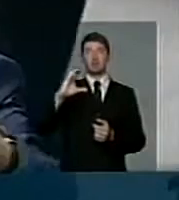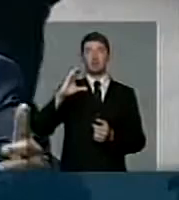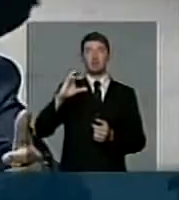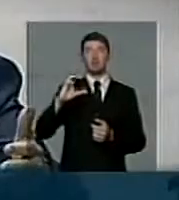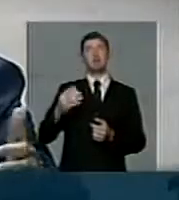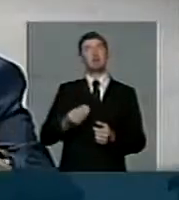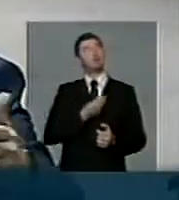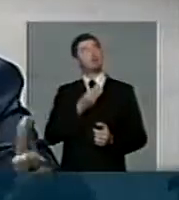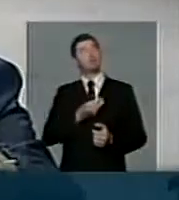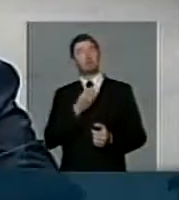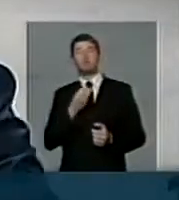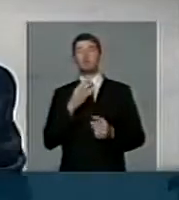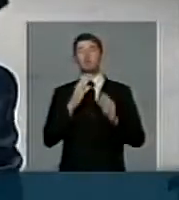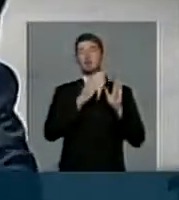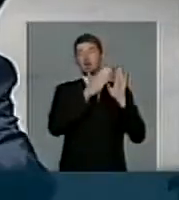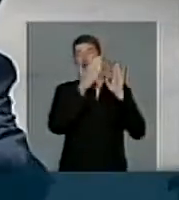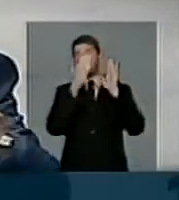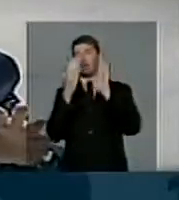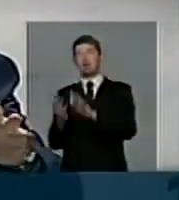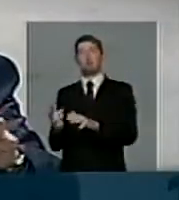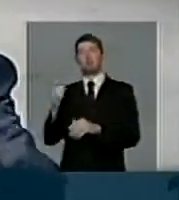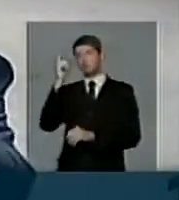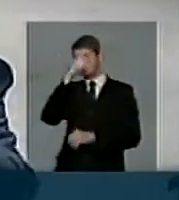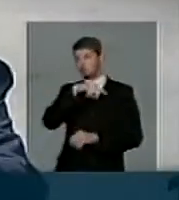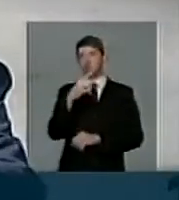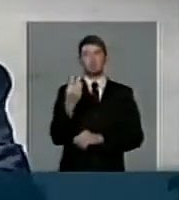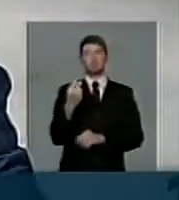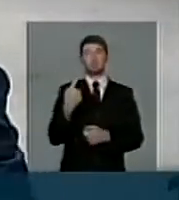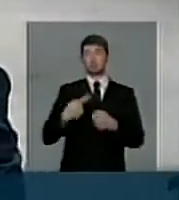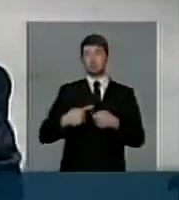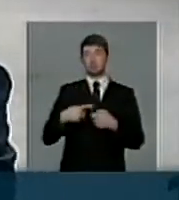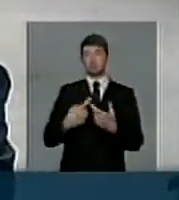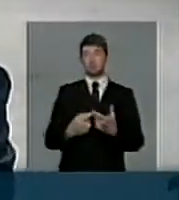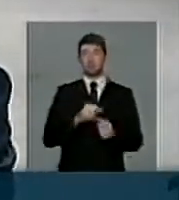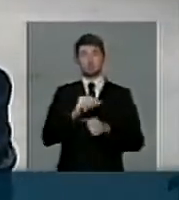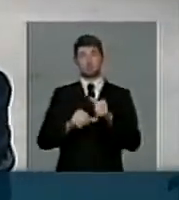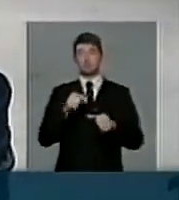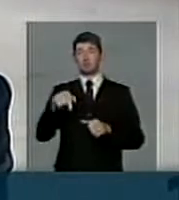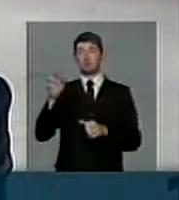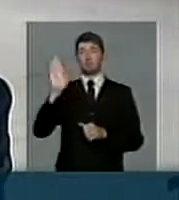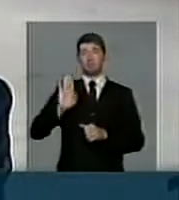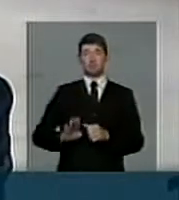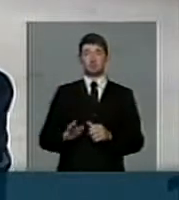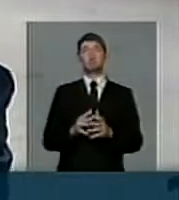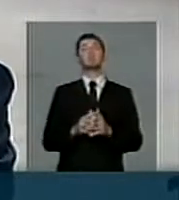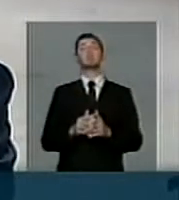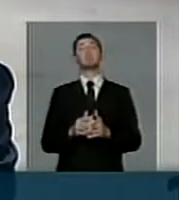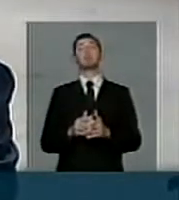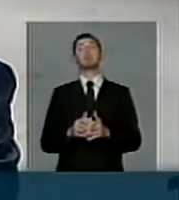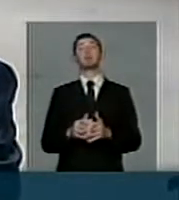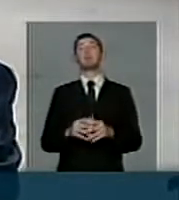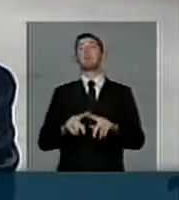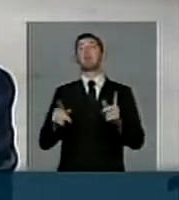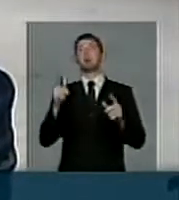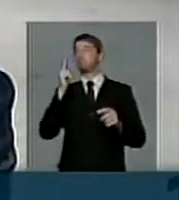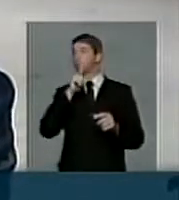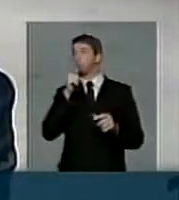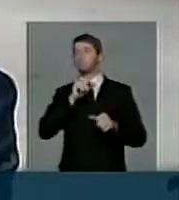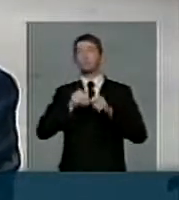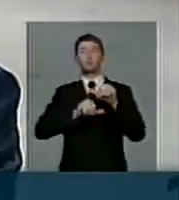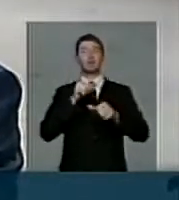Blumenau, no mesmo período, na mesma época. Eu quero manifestar o meu testemunho e o meu orgulho